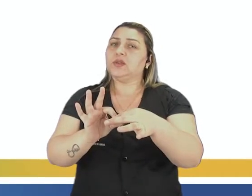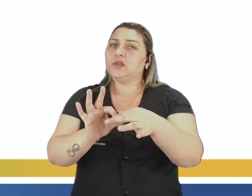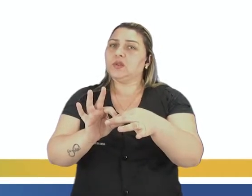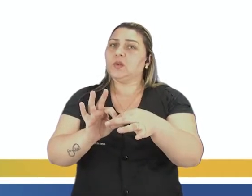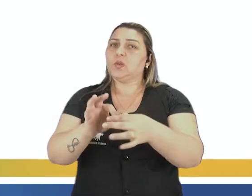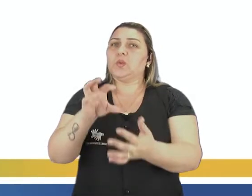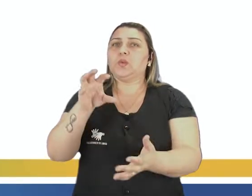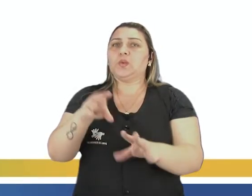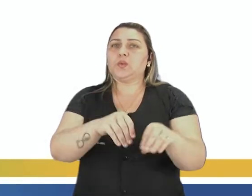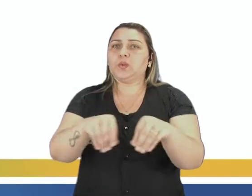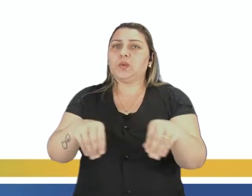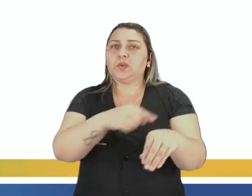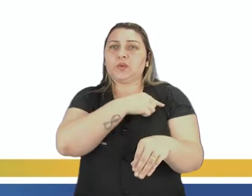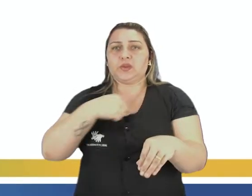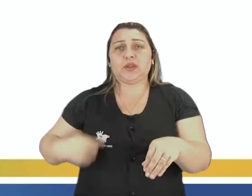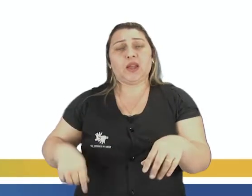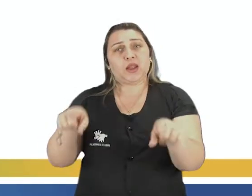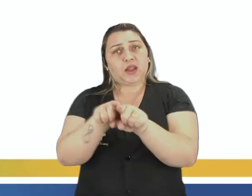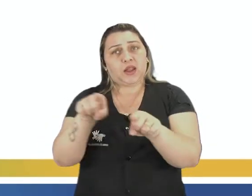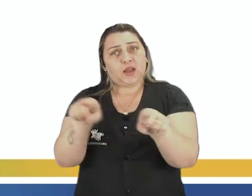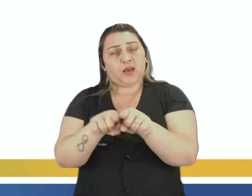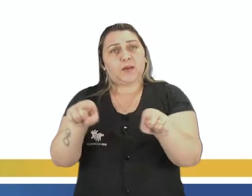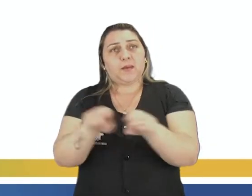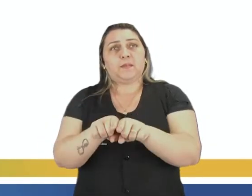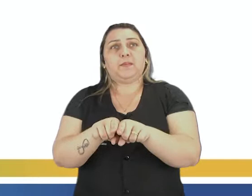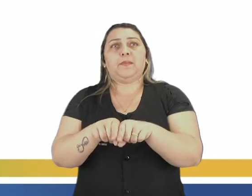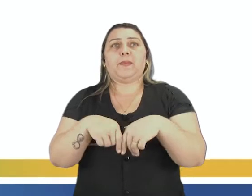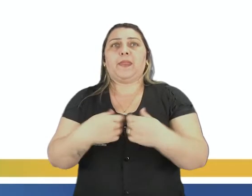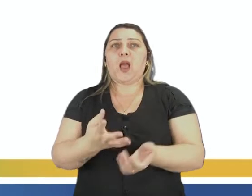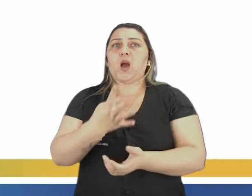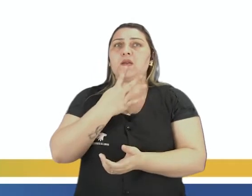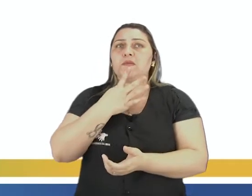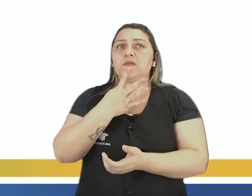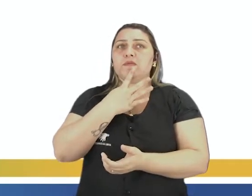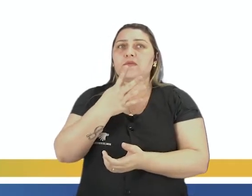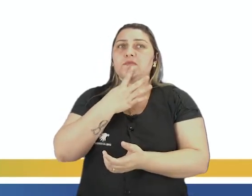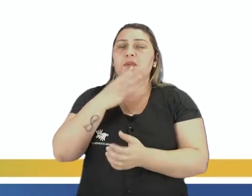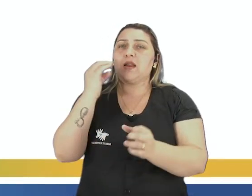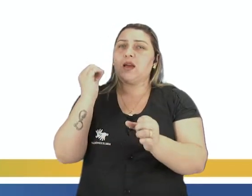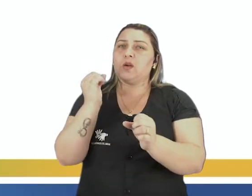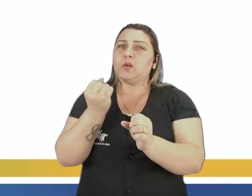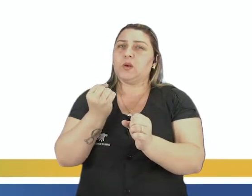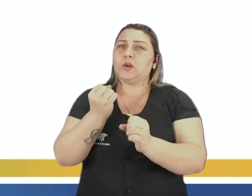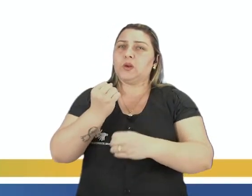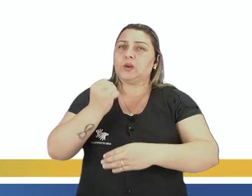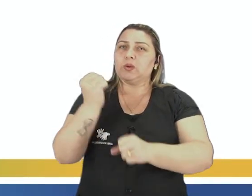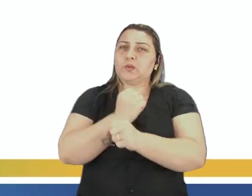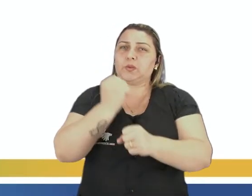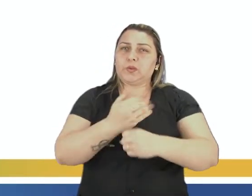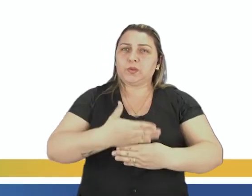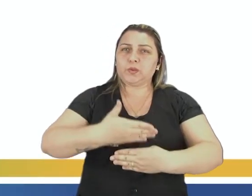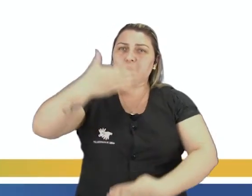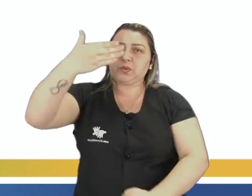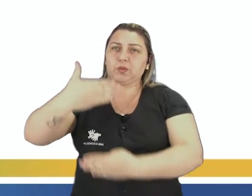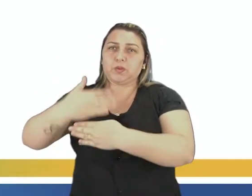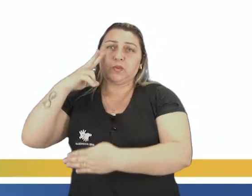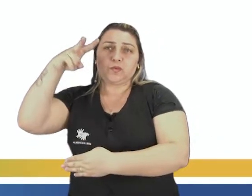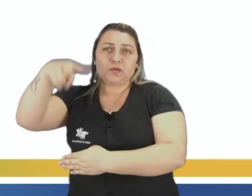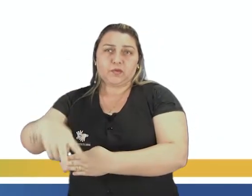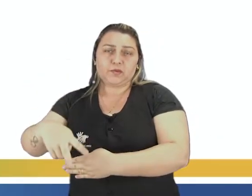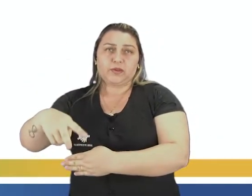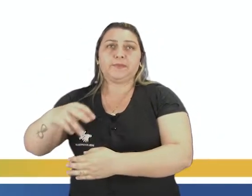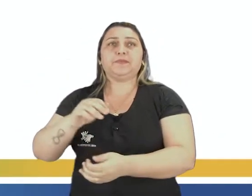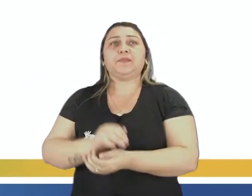unificou o território chinês. Ela também vai ficar conhecida pela construção da Grande Muralha, que vamos ver mais na